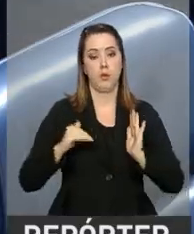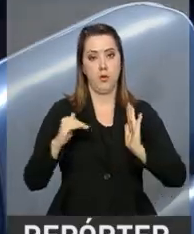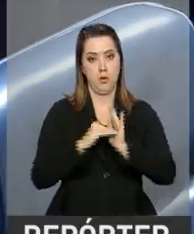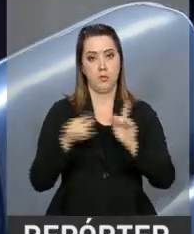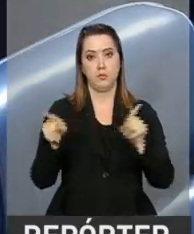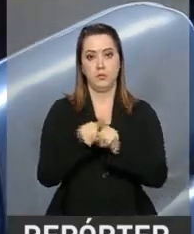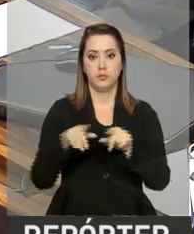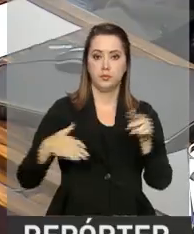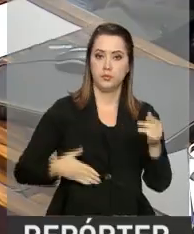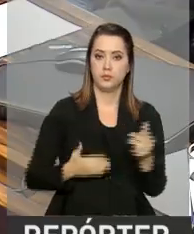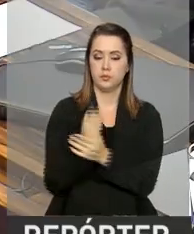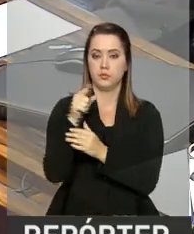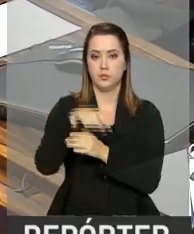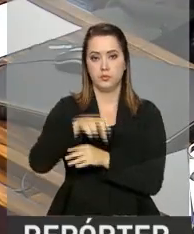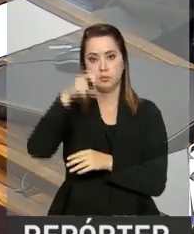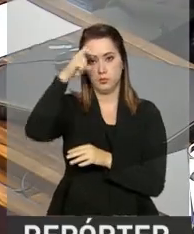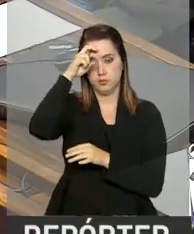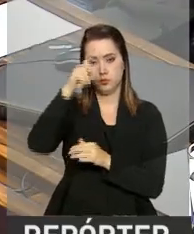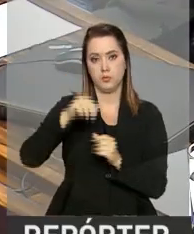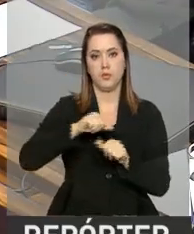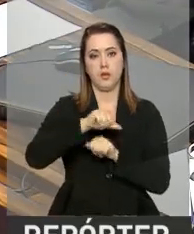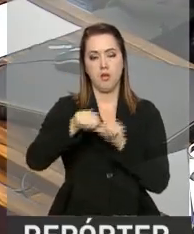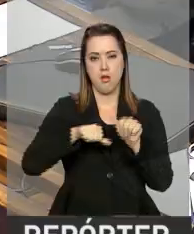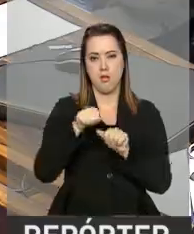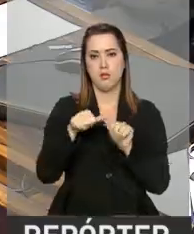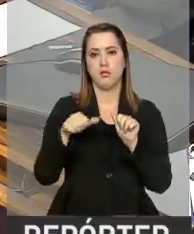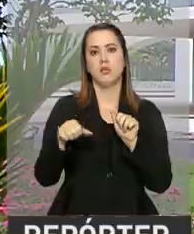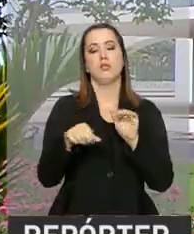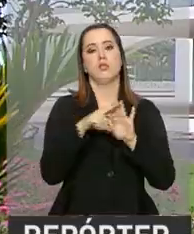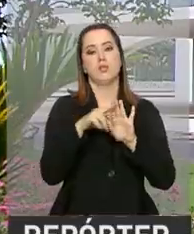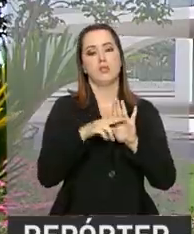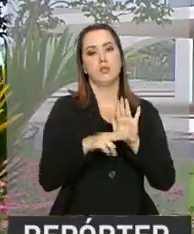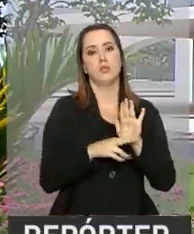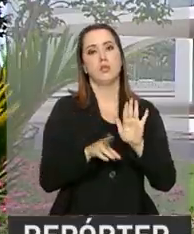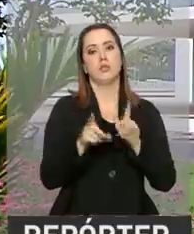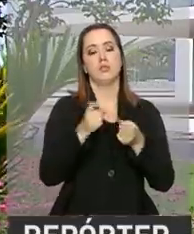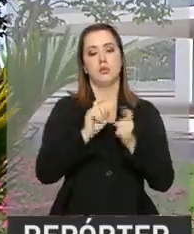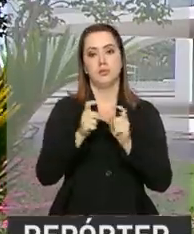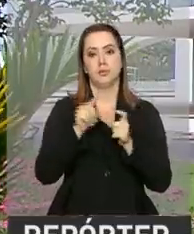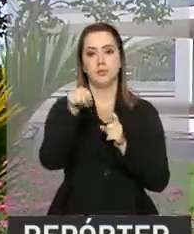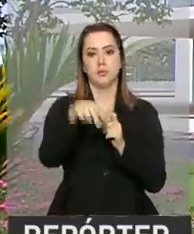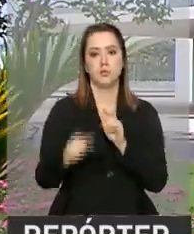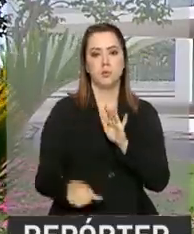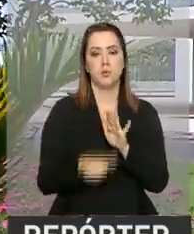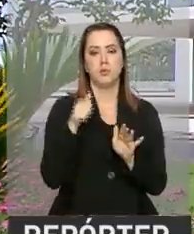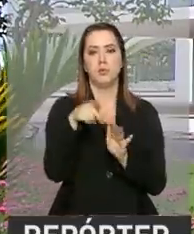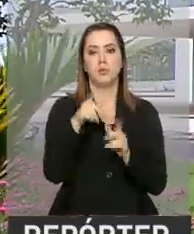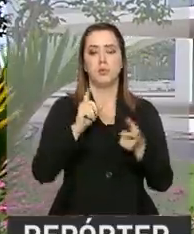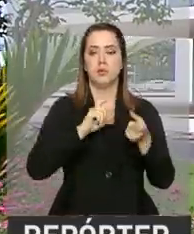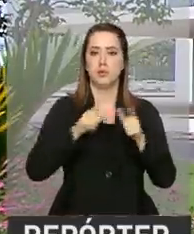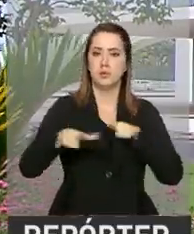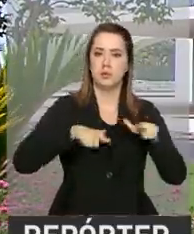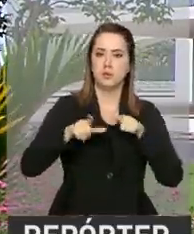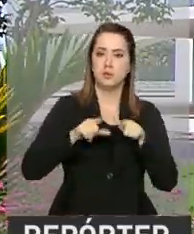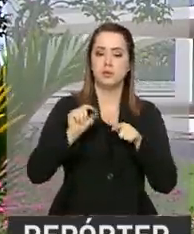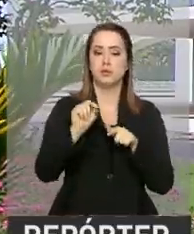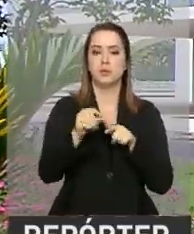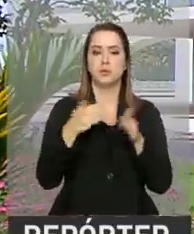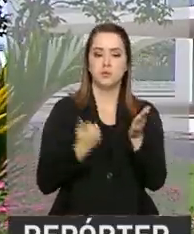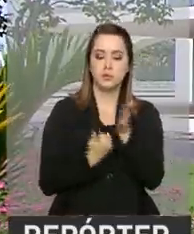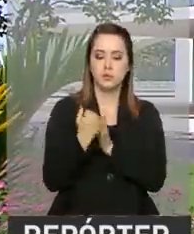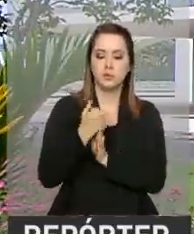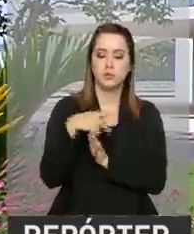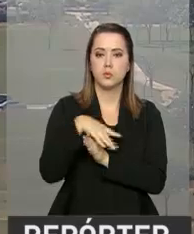bem aprovou nessa quinta-feira a reforma administrativa foi o primeiro ato do presidente Michel Temer desde que assumiu o